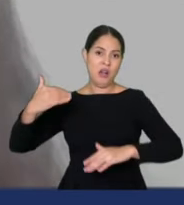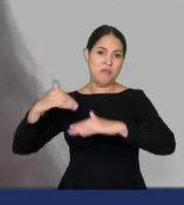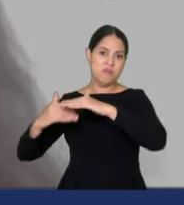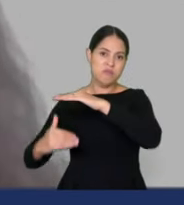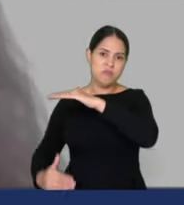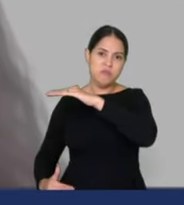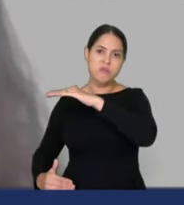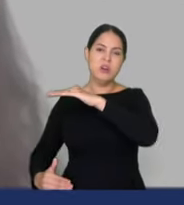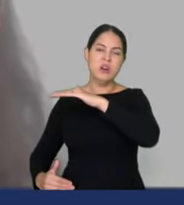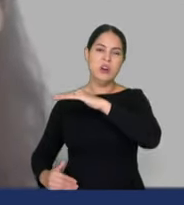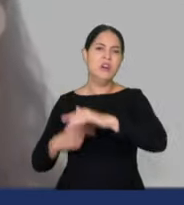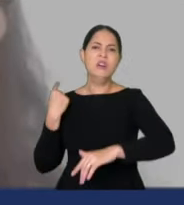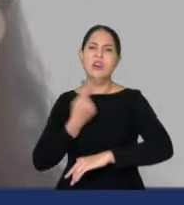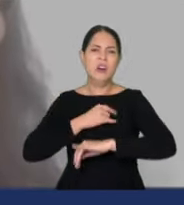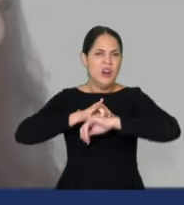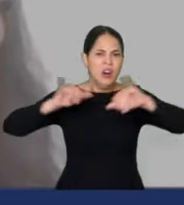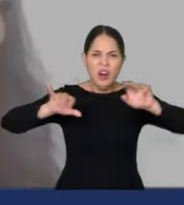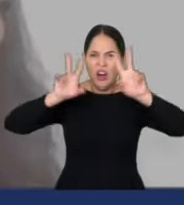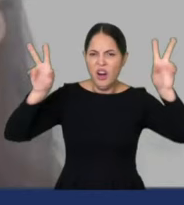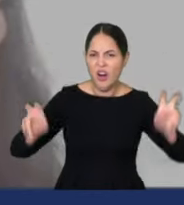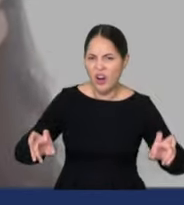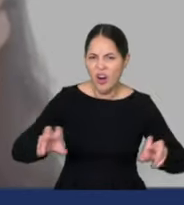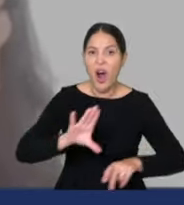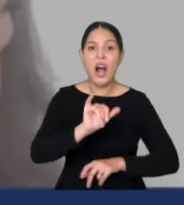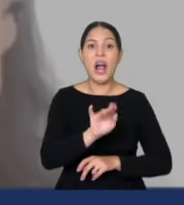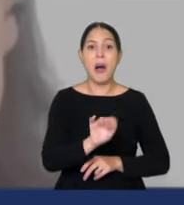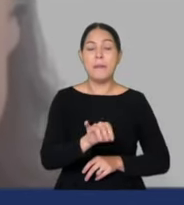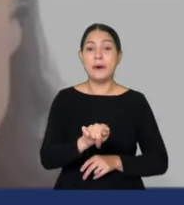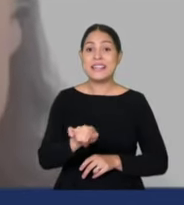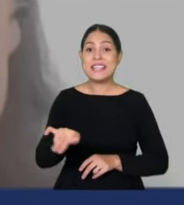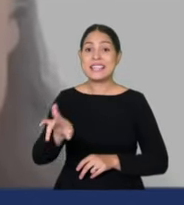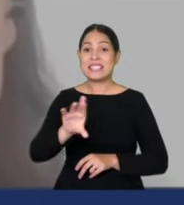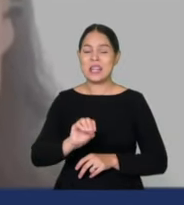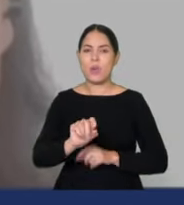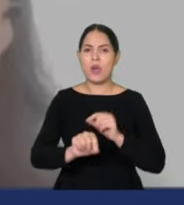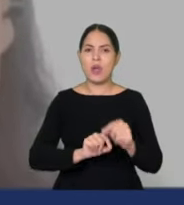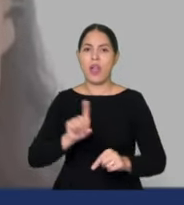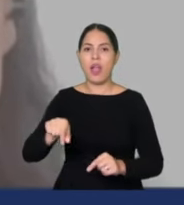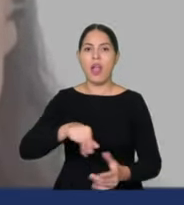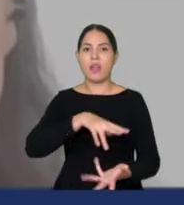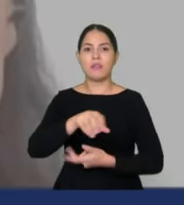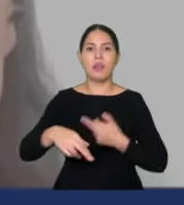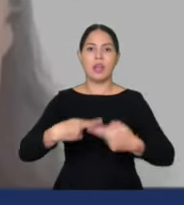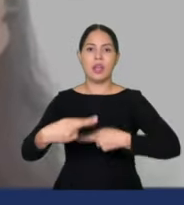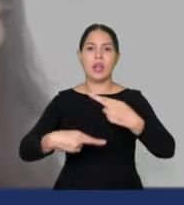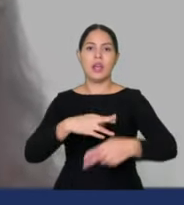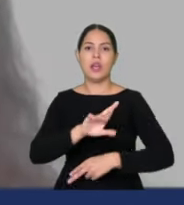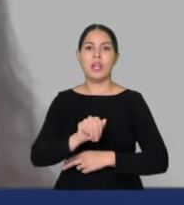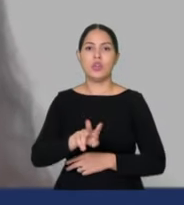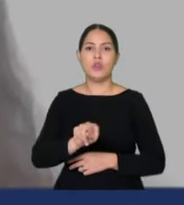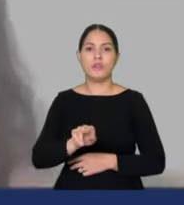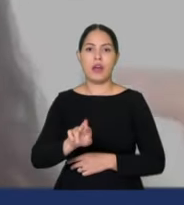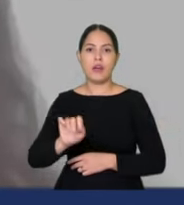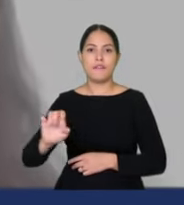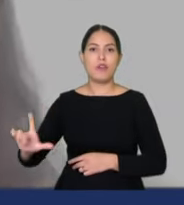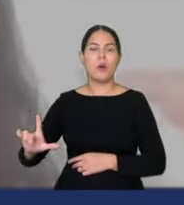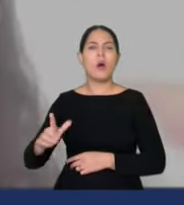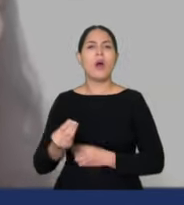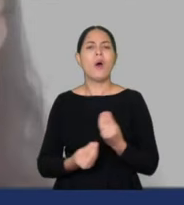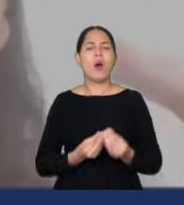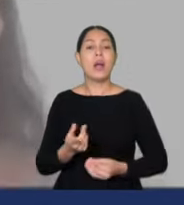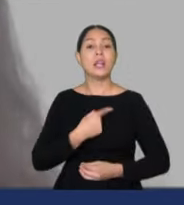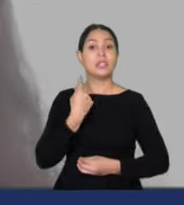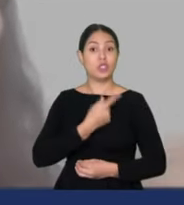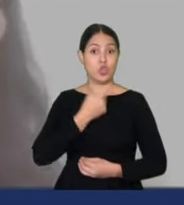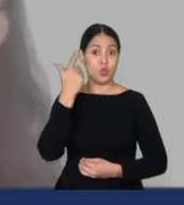descarbonização, a gente está falando de mais renováveis. E para mais renováveis é preciso justamente que a gente tenha mais